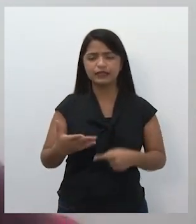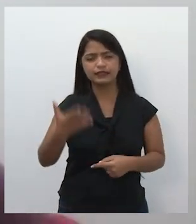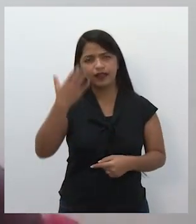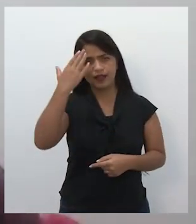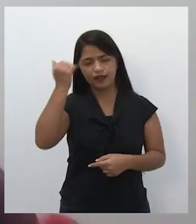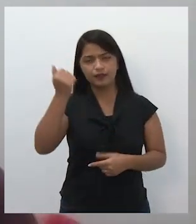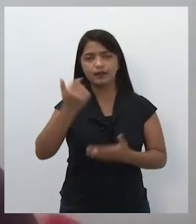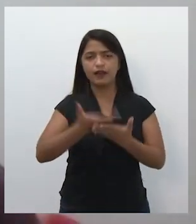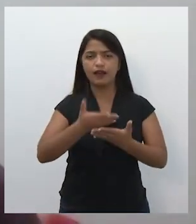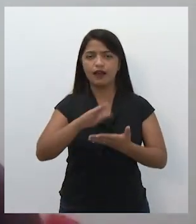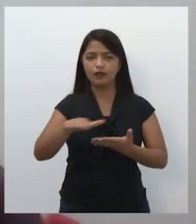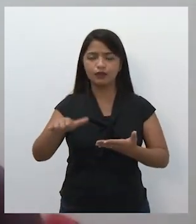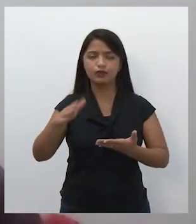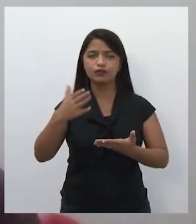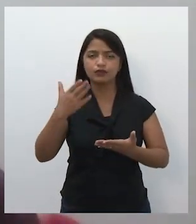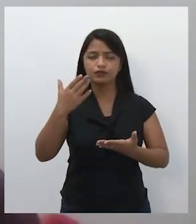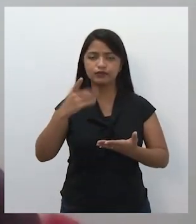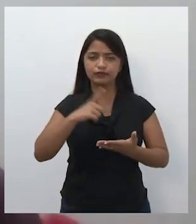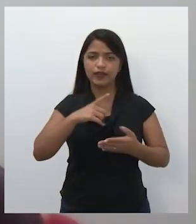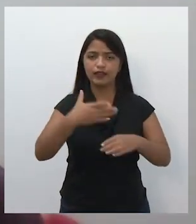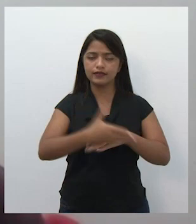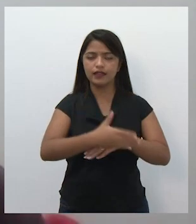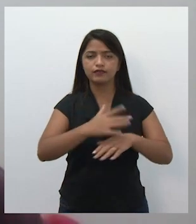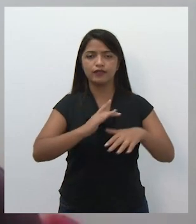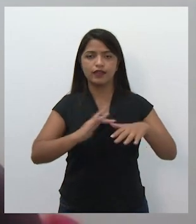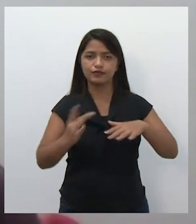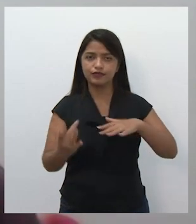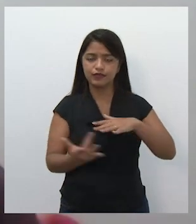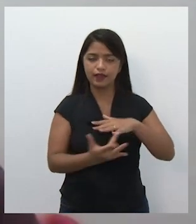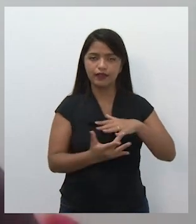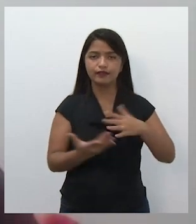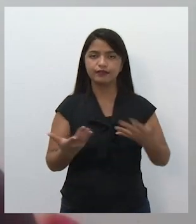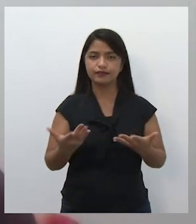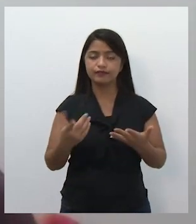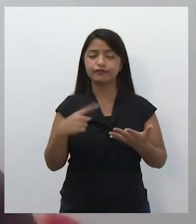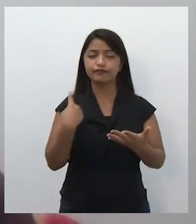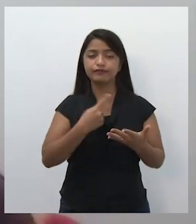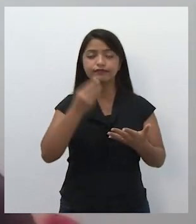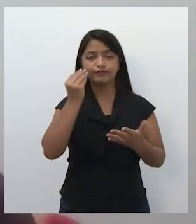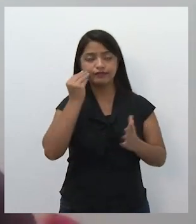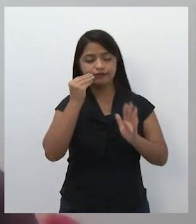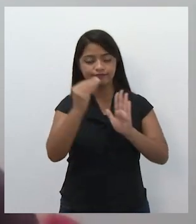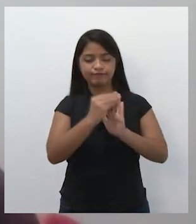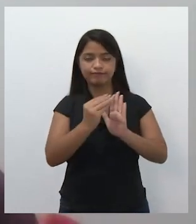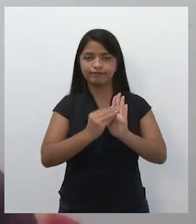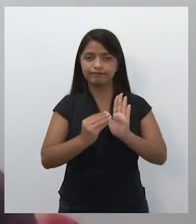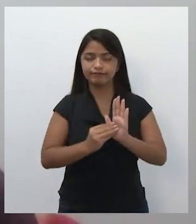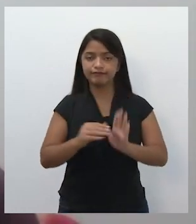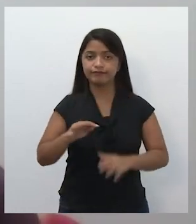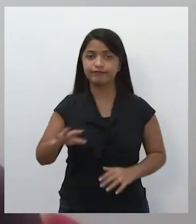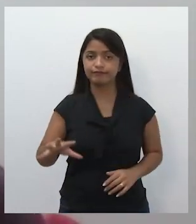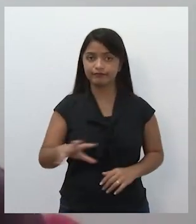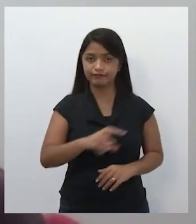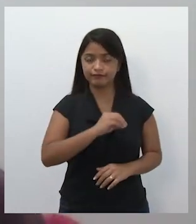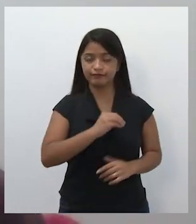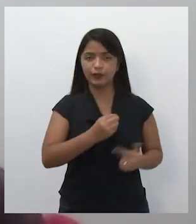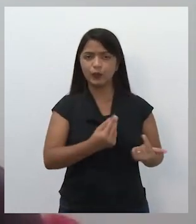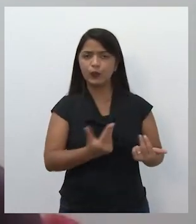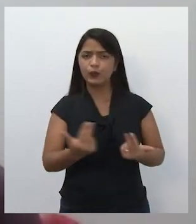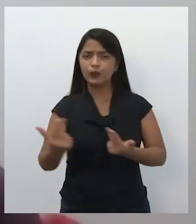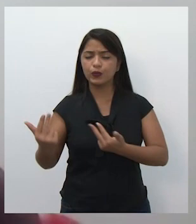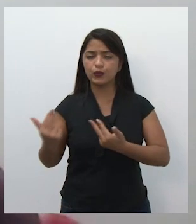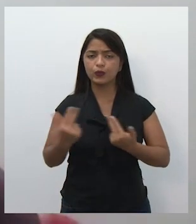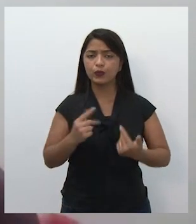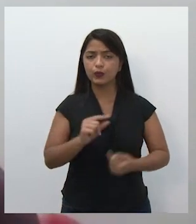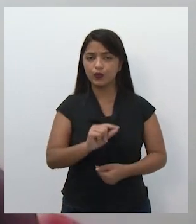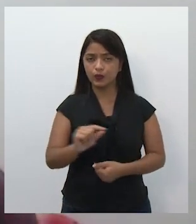muito acesso às redes sociais, que existem muitas discussões, então a gente tentou trazer nesse material tudo isso. É óbvio que, como a gente volta a